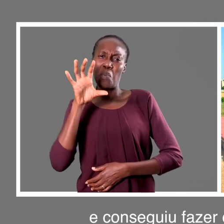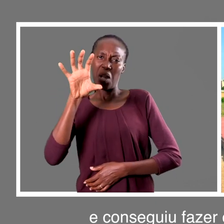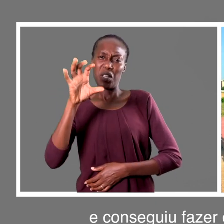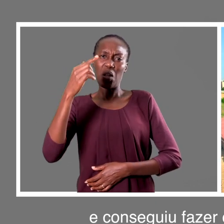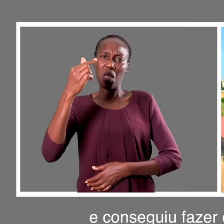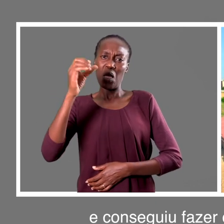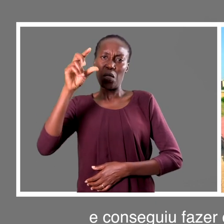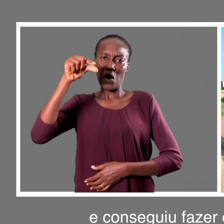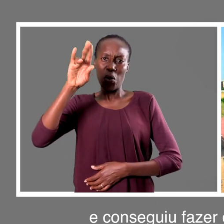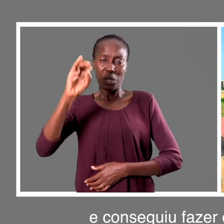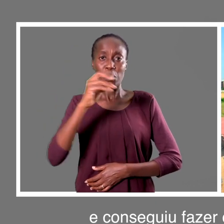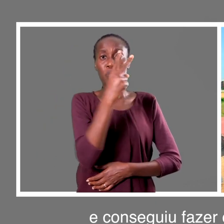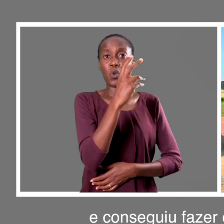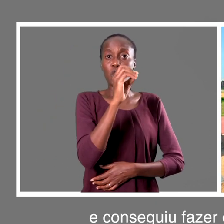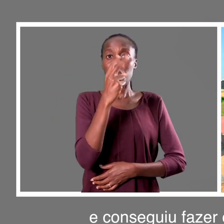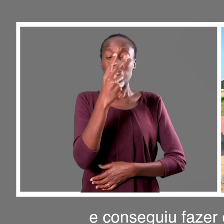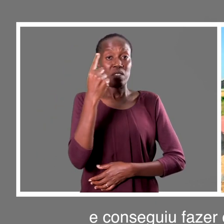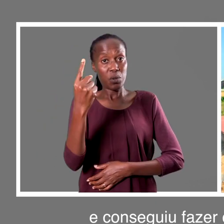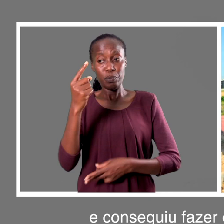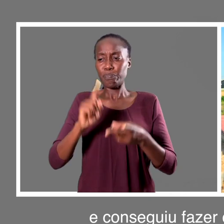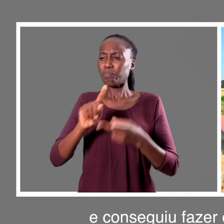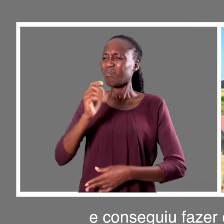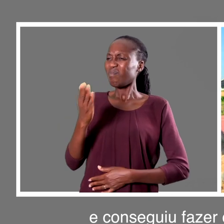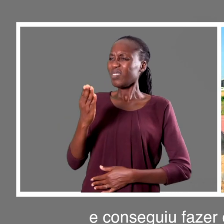conseguiu fazer os mínimos para o Tóquio. Tóquio